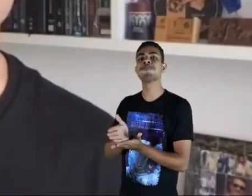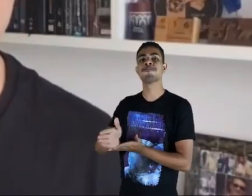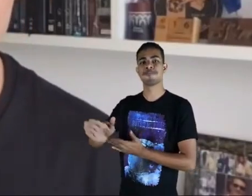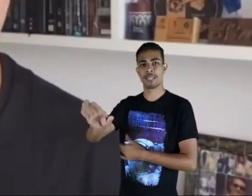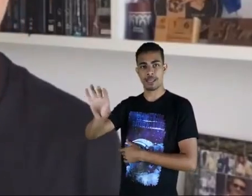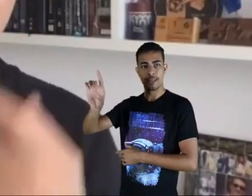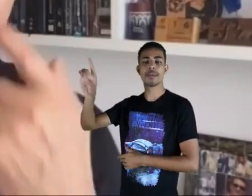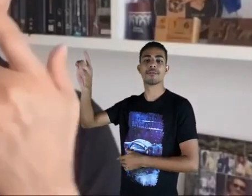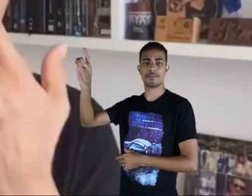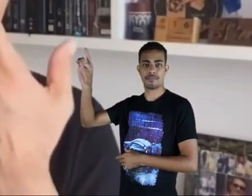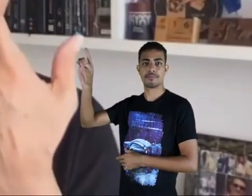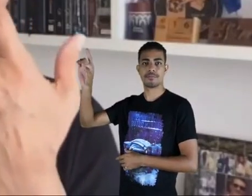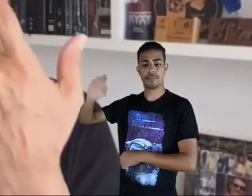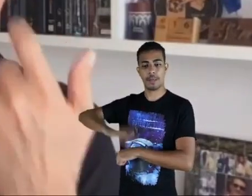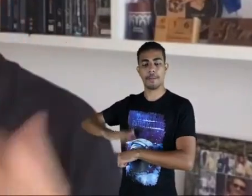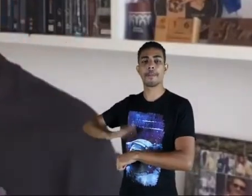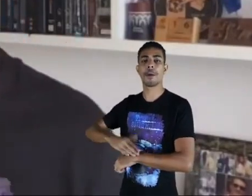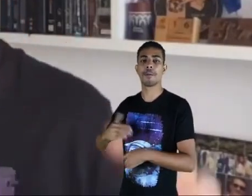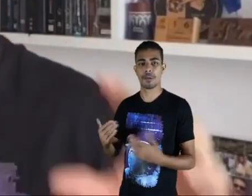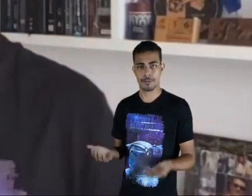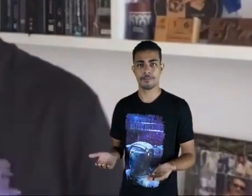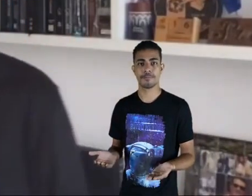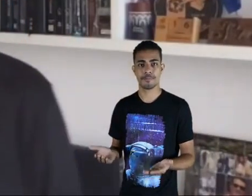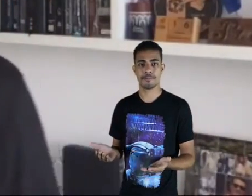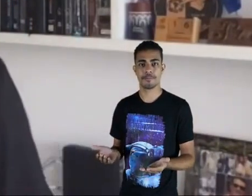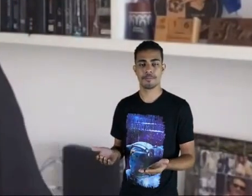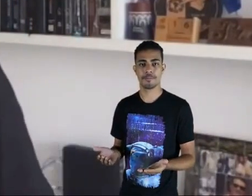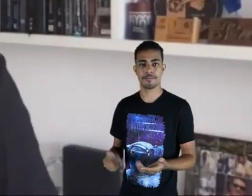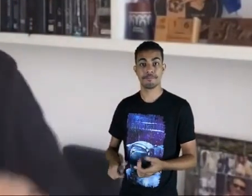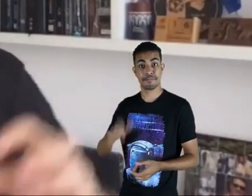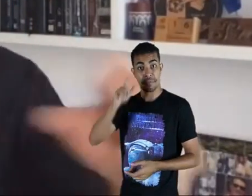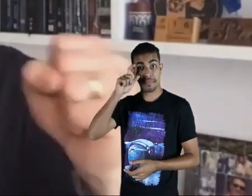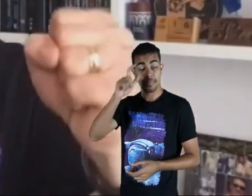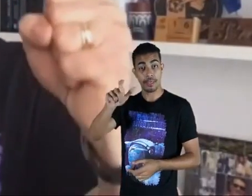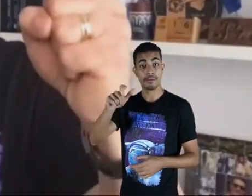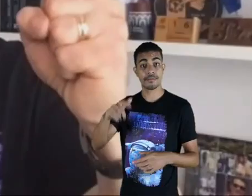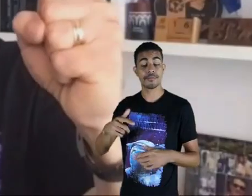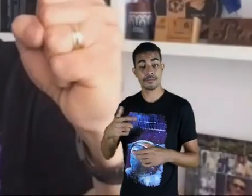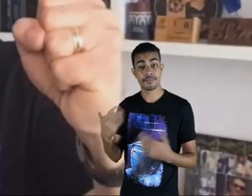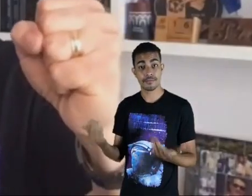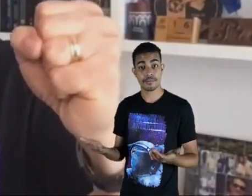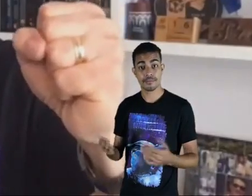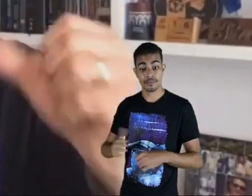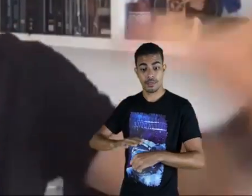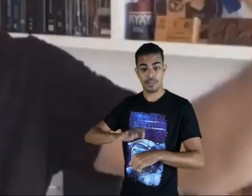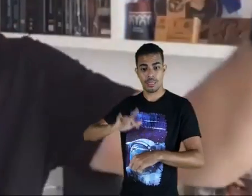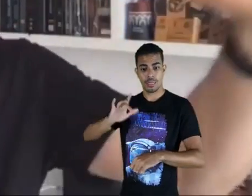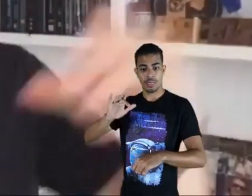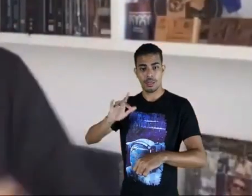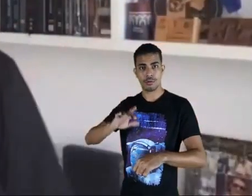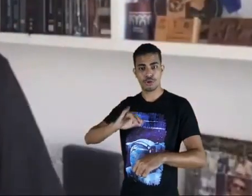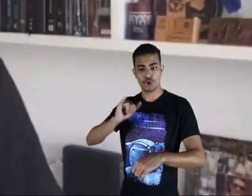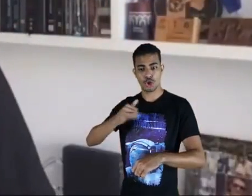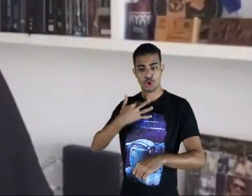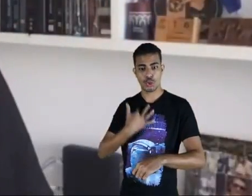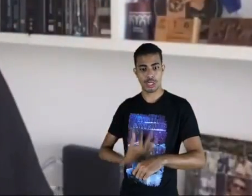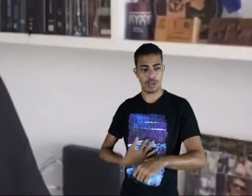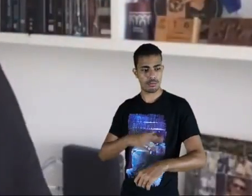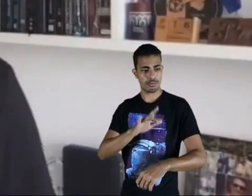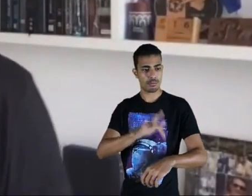Deus em cada momento. E interessante que tudo que ele tocava se transformava